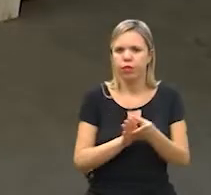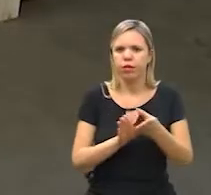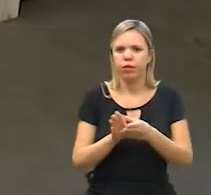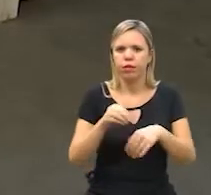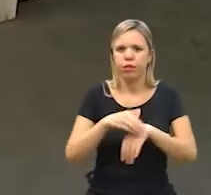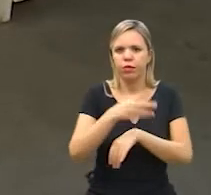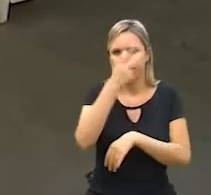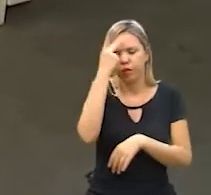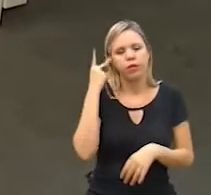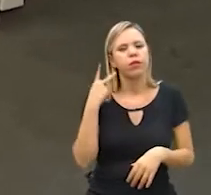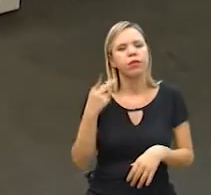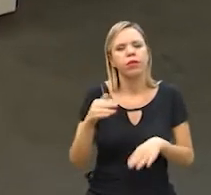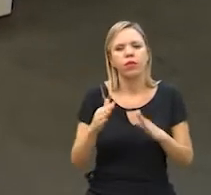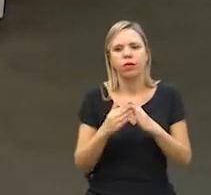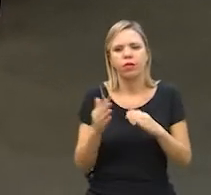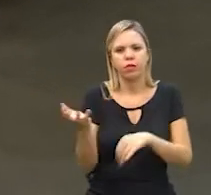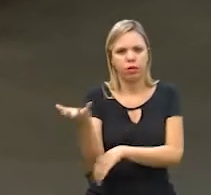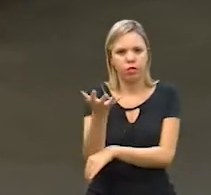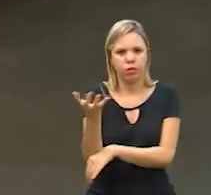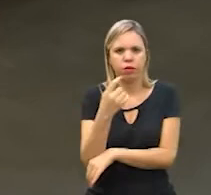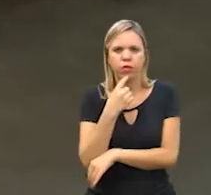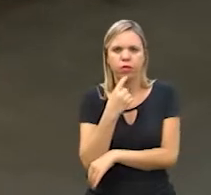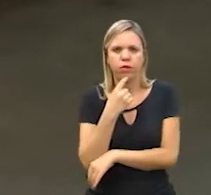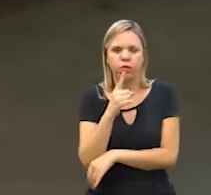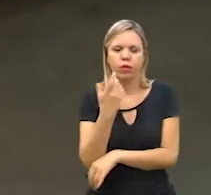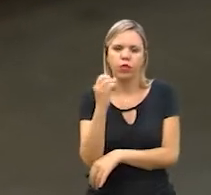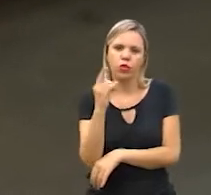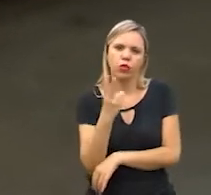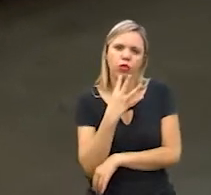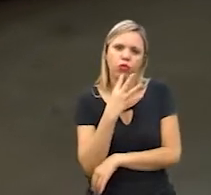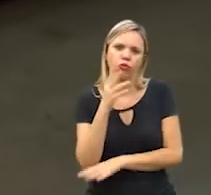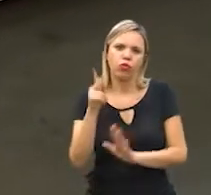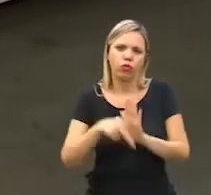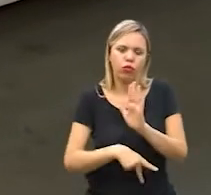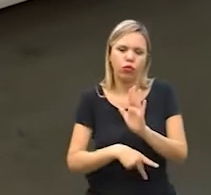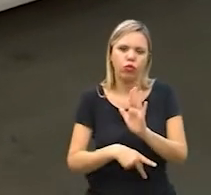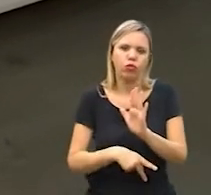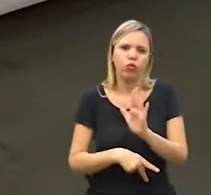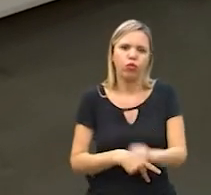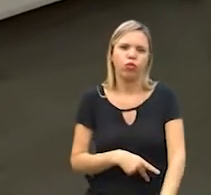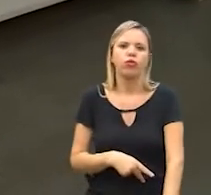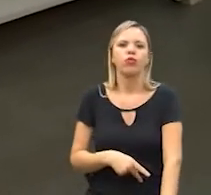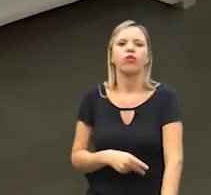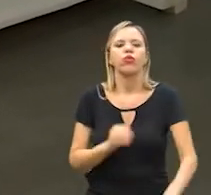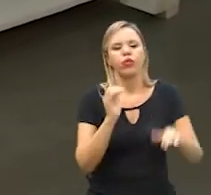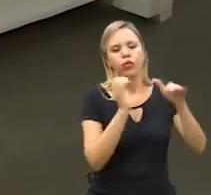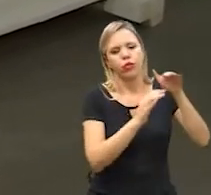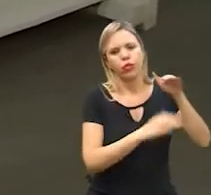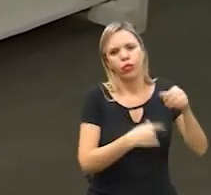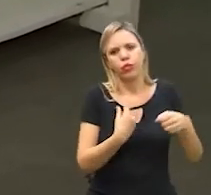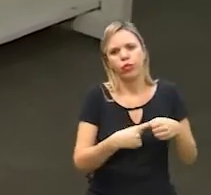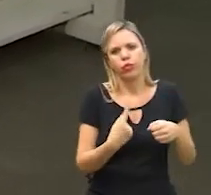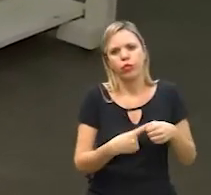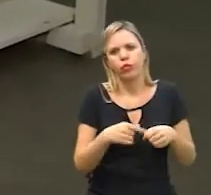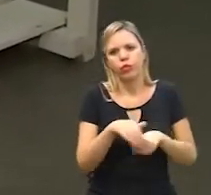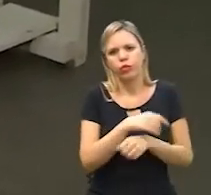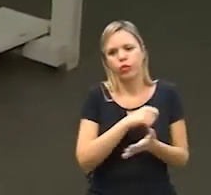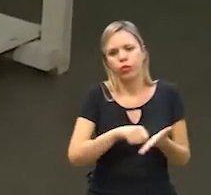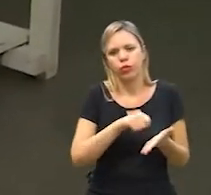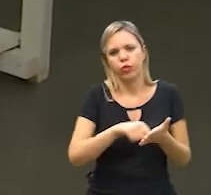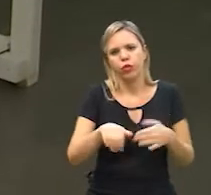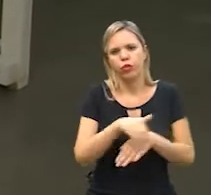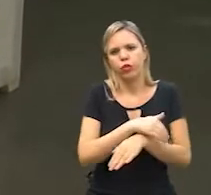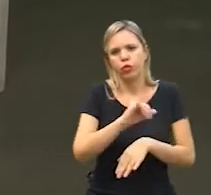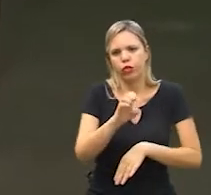Se quiser orientar alguém em situação de rua em Campinas ou conhecer o projeto Bagageiro Municipal,